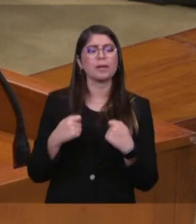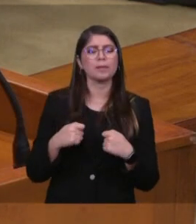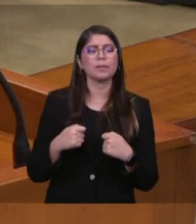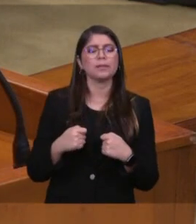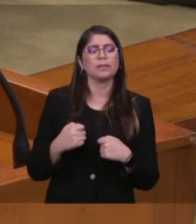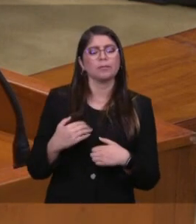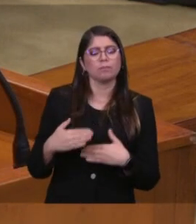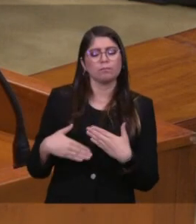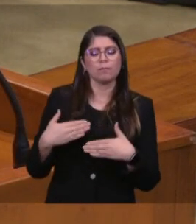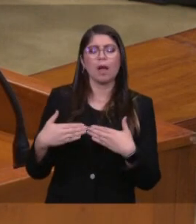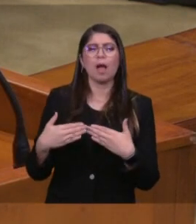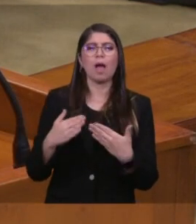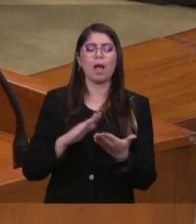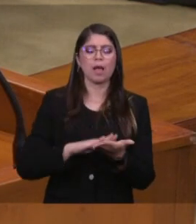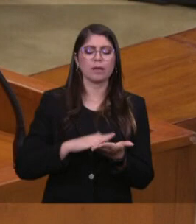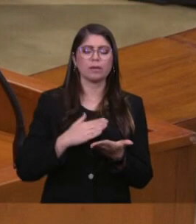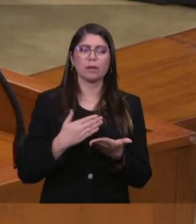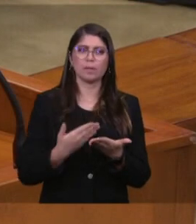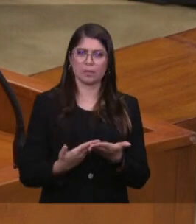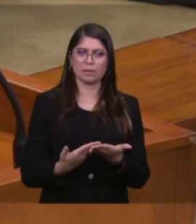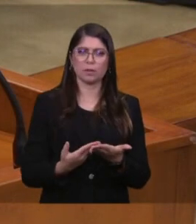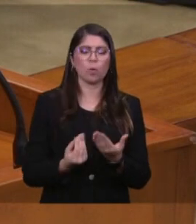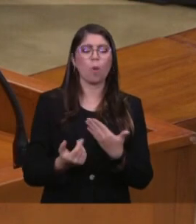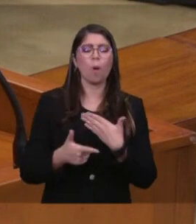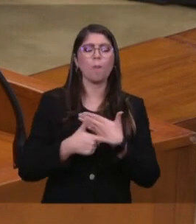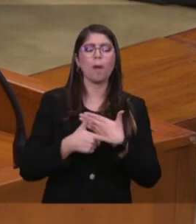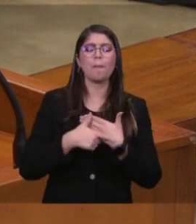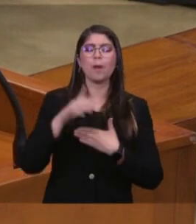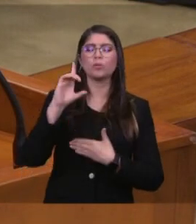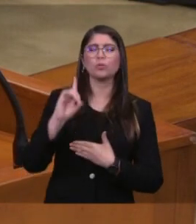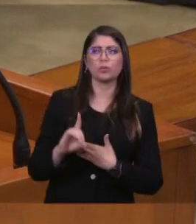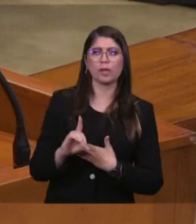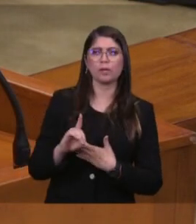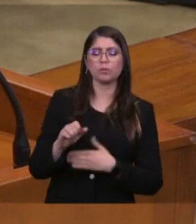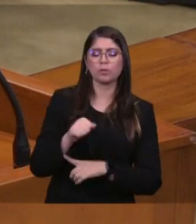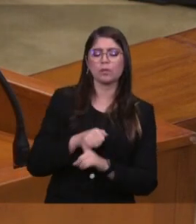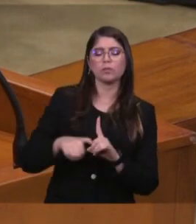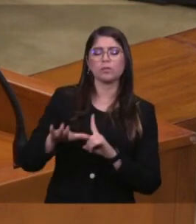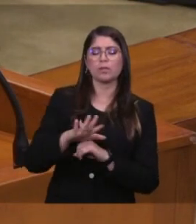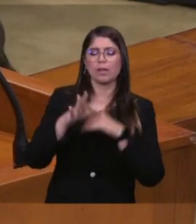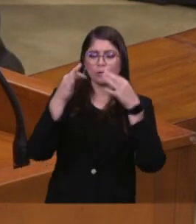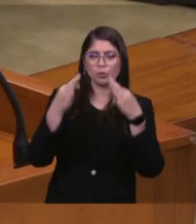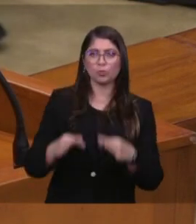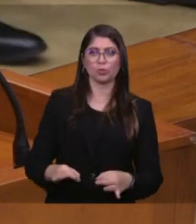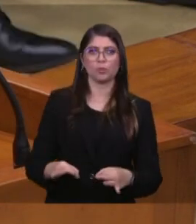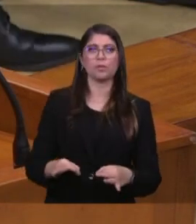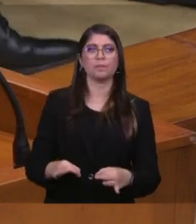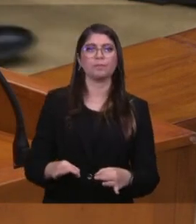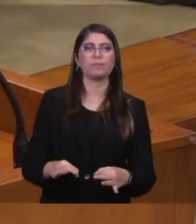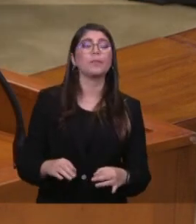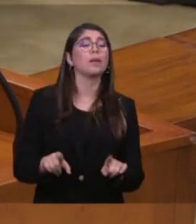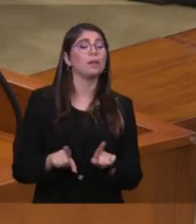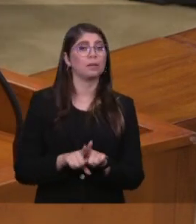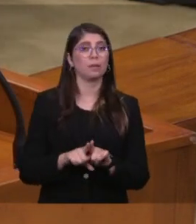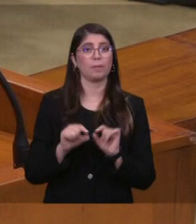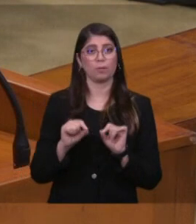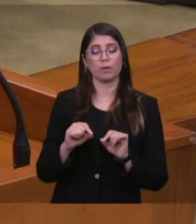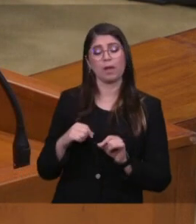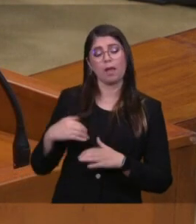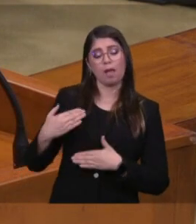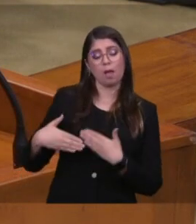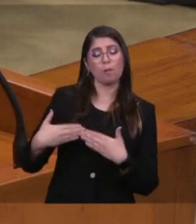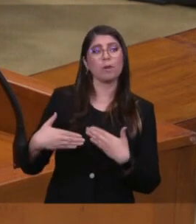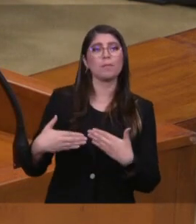reconstruído, via interpretativa, o papel do direito para um projeto de sociedade mais justa. Trata-se, aliás, de um percurso